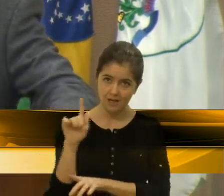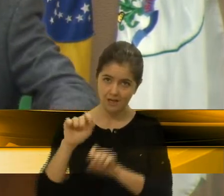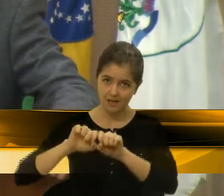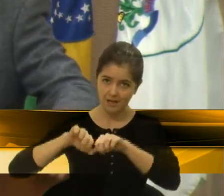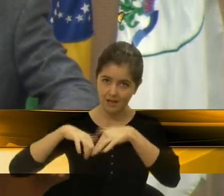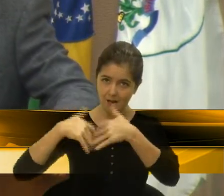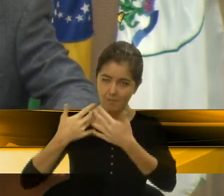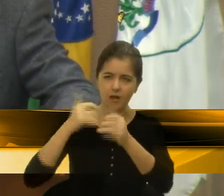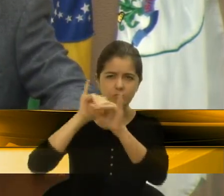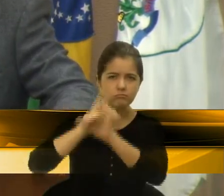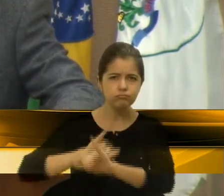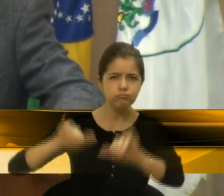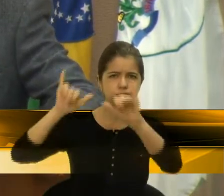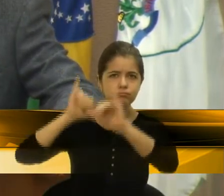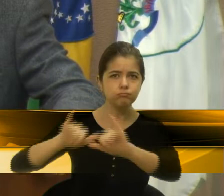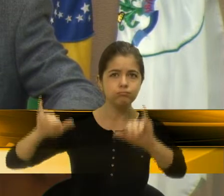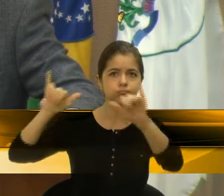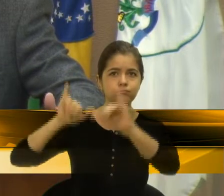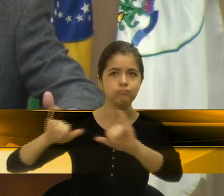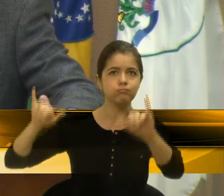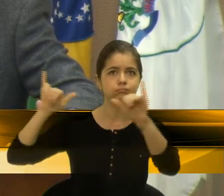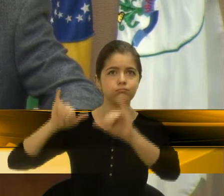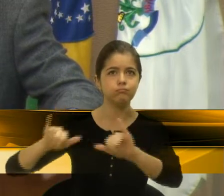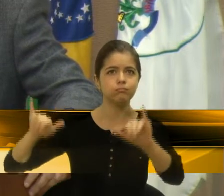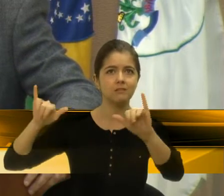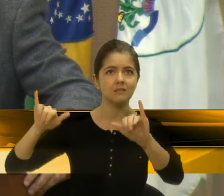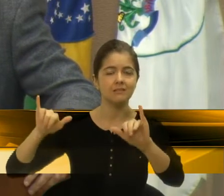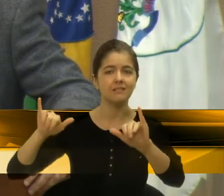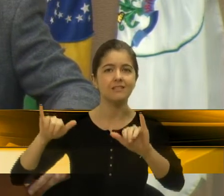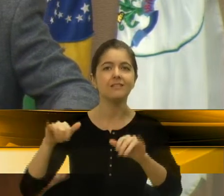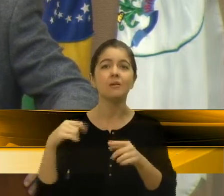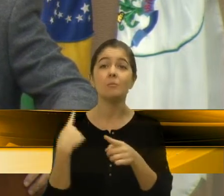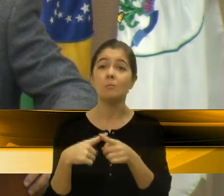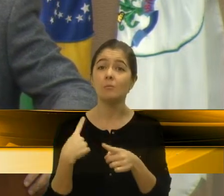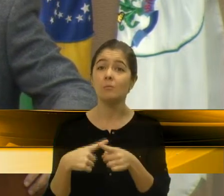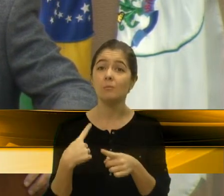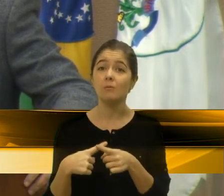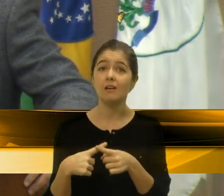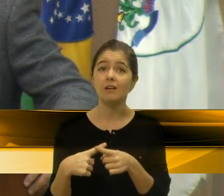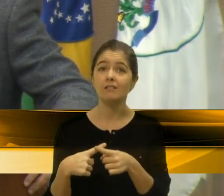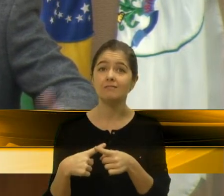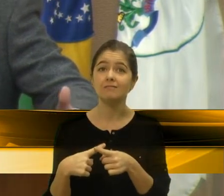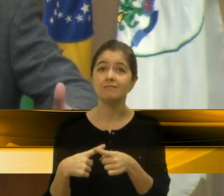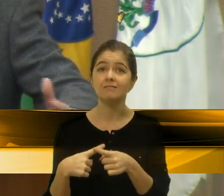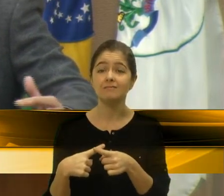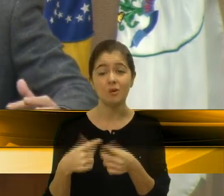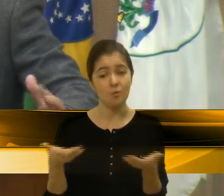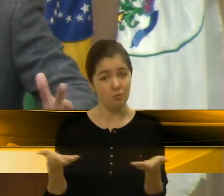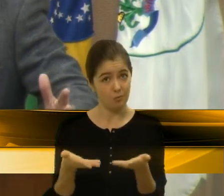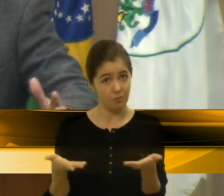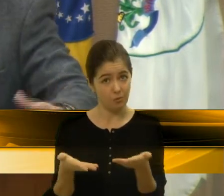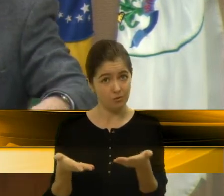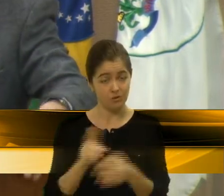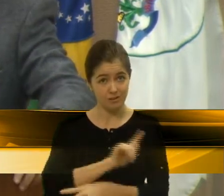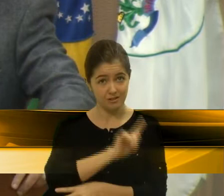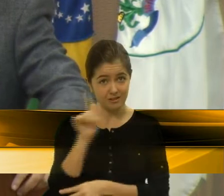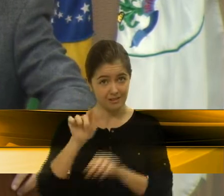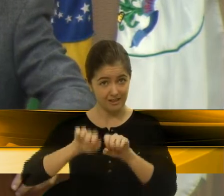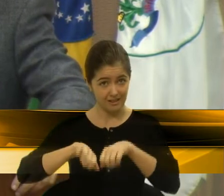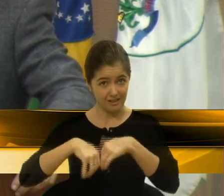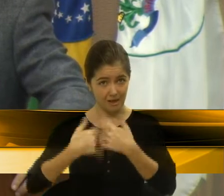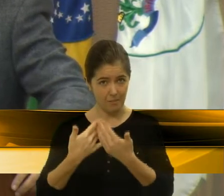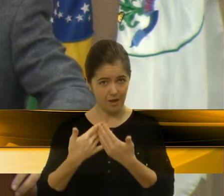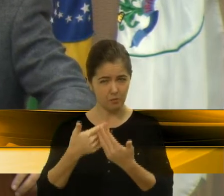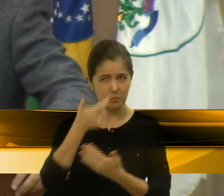Gramado. Não é por nada que Gramado hoje é o segundo ou já quase o primeiro